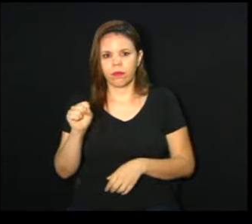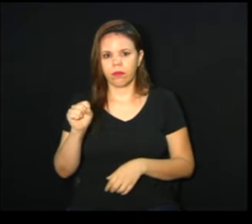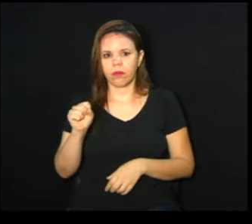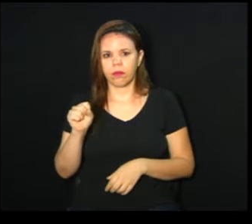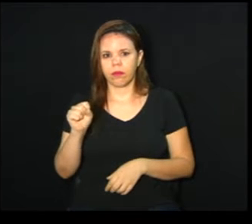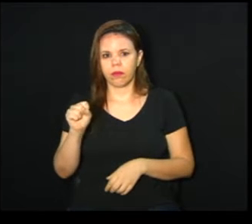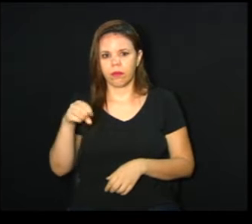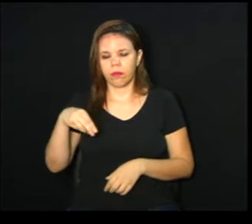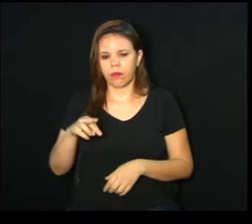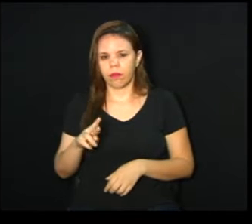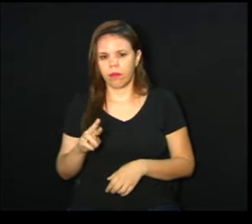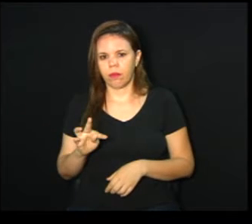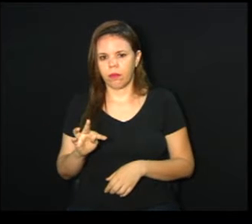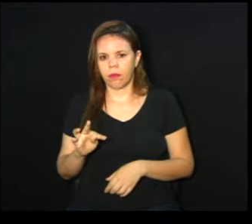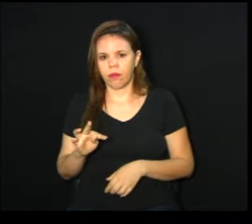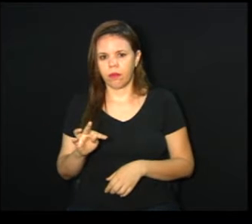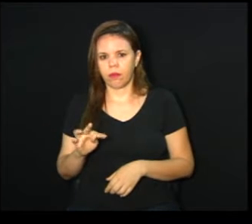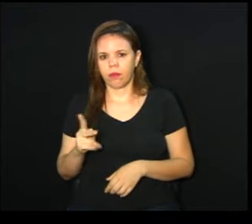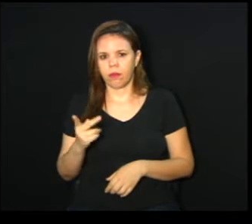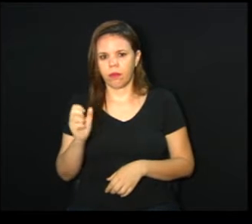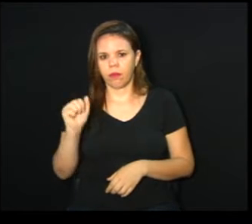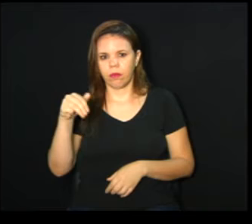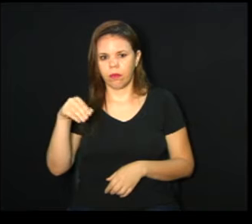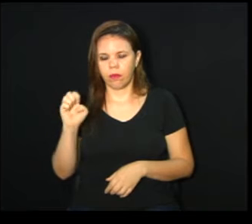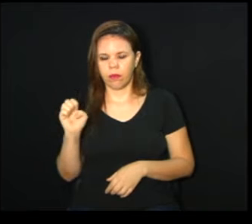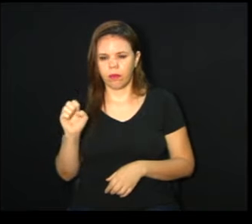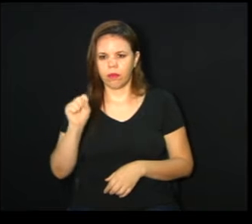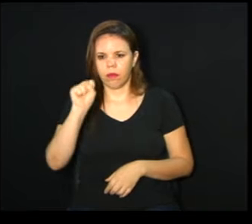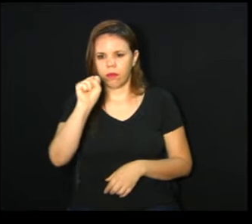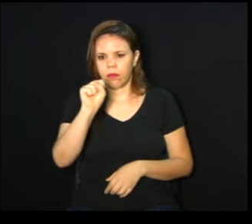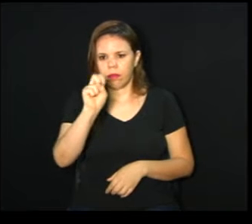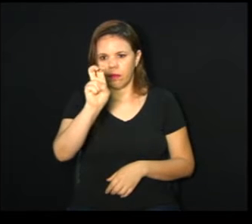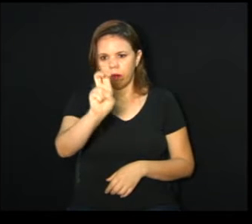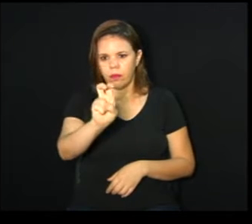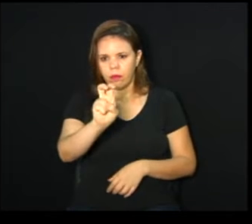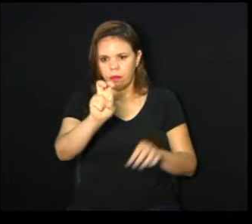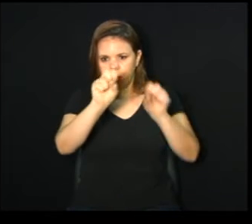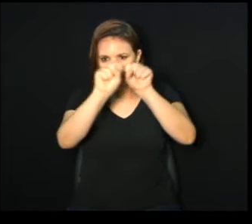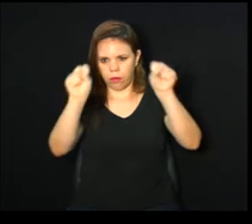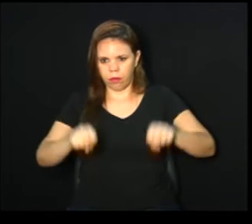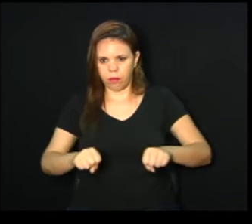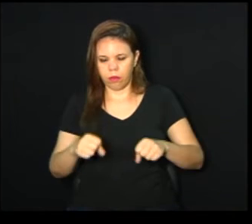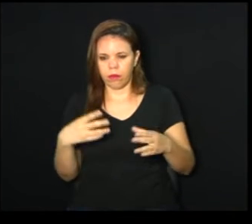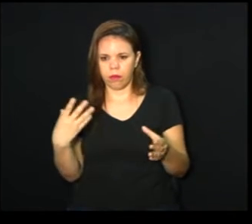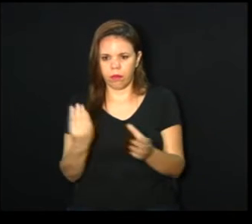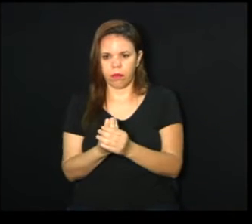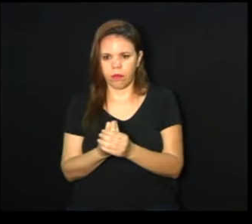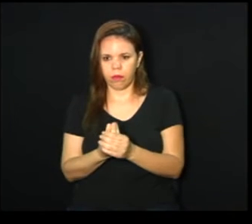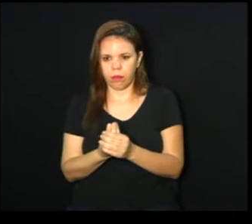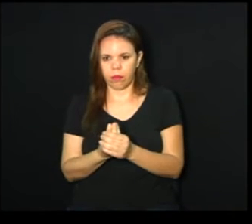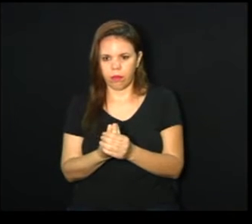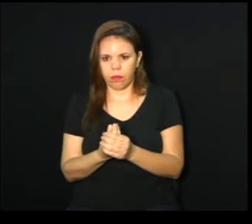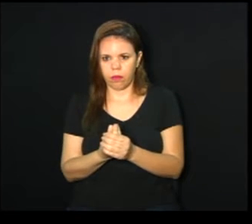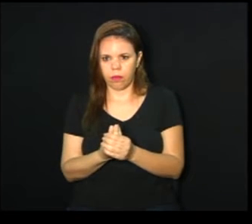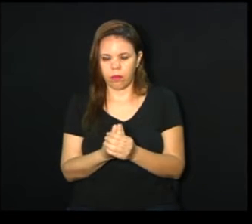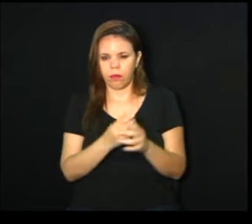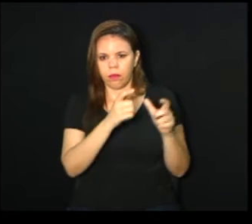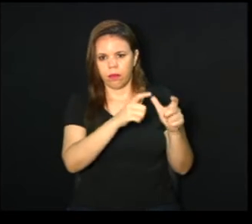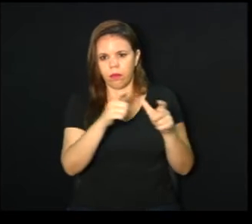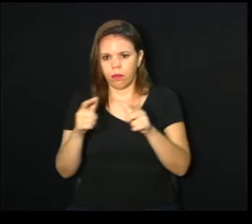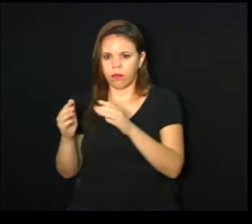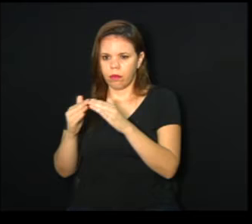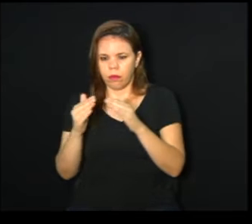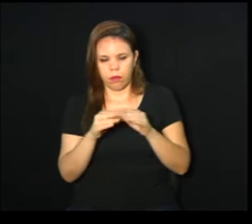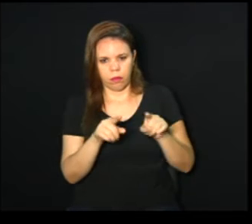de Smart Home, nós instalaremos 5 sistemas de armazenamento de energia em clientes residenciais, já com